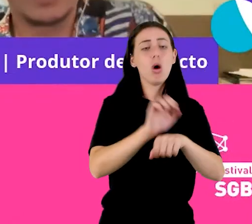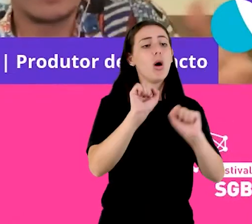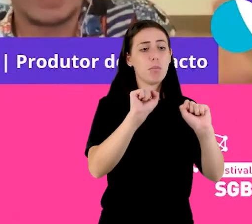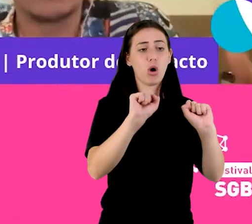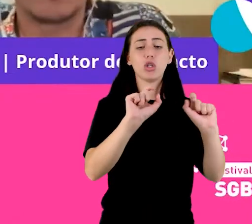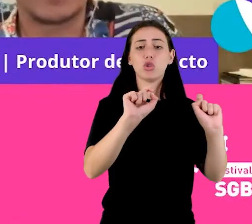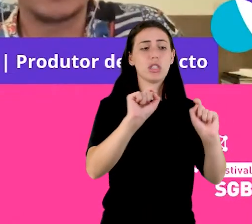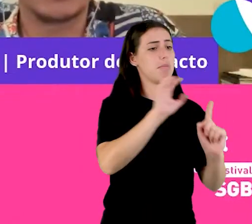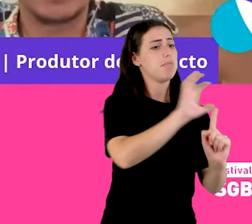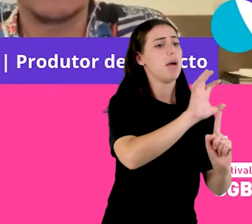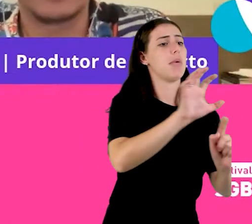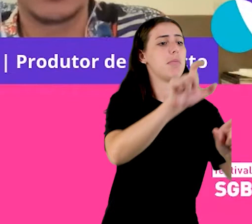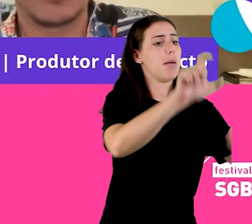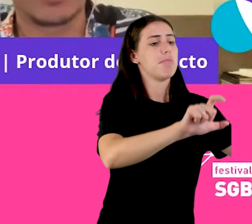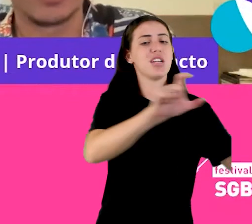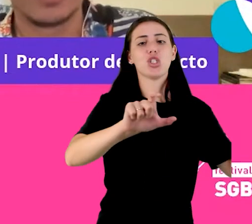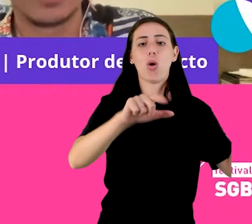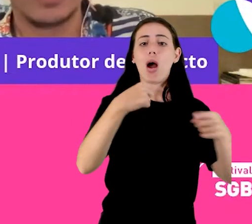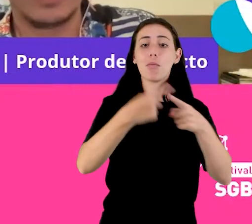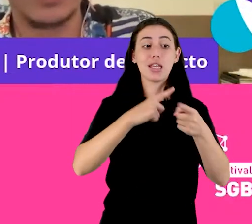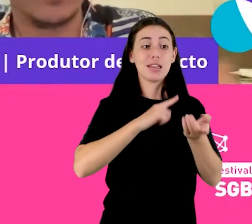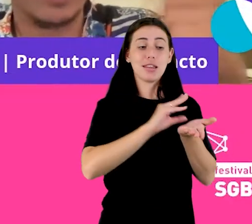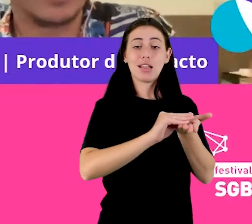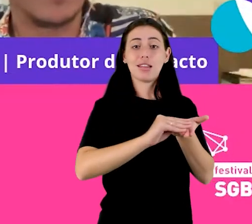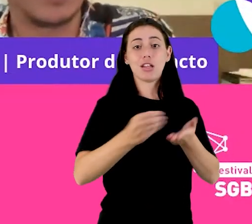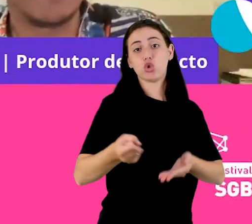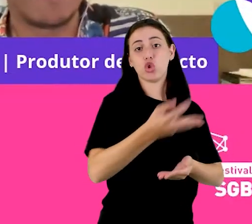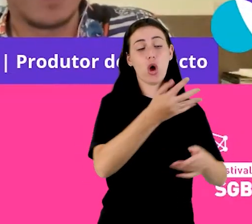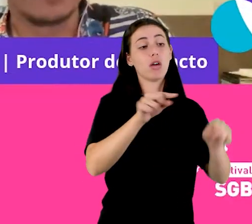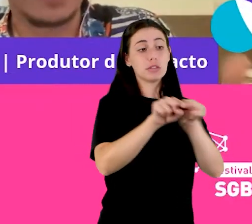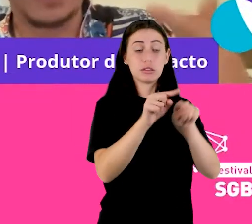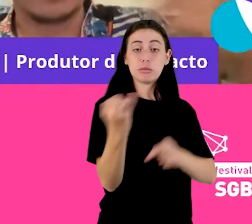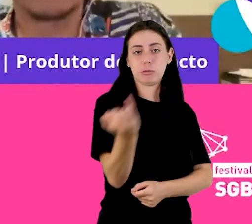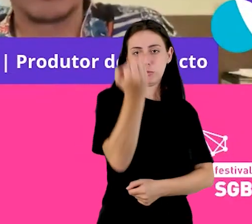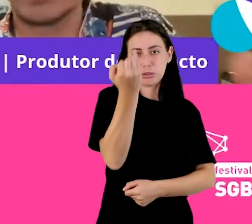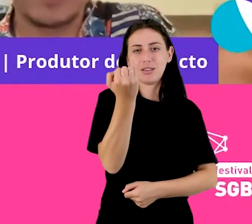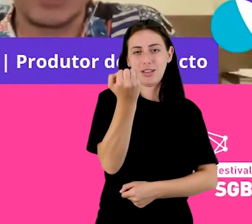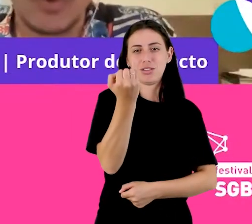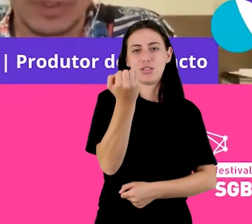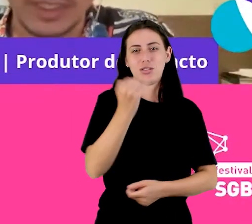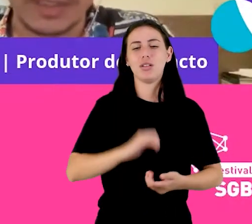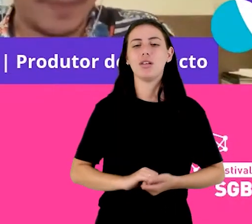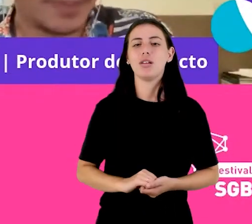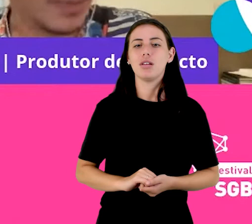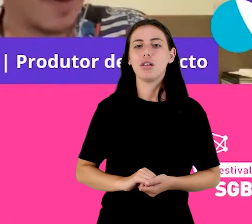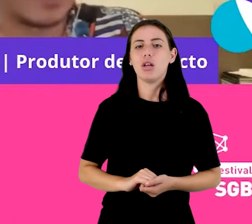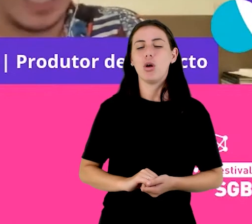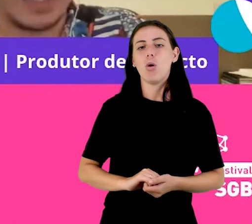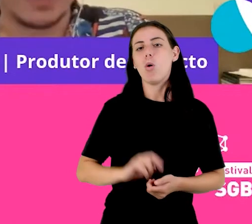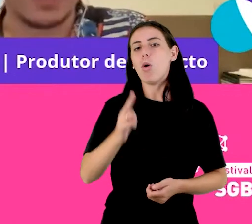emociona, porque ele traz dados completamente relevantes e novos e dá outra coisa. De repente pode ser um curta, de repente